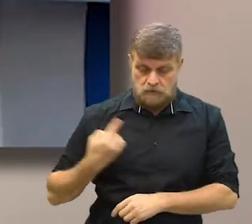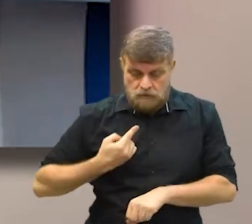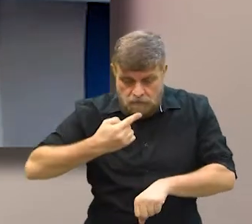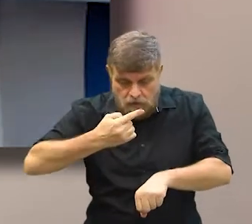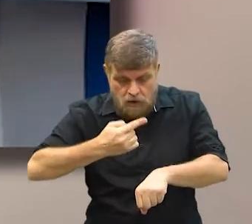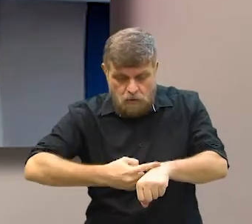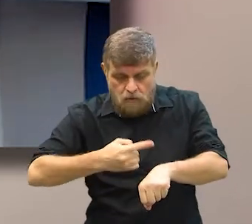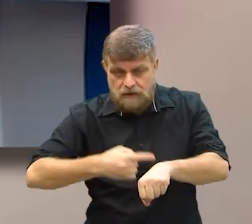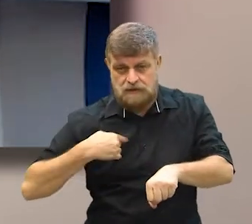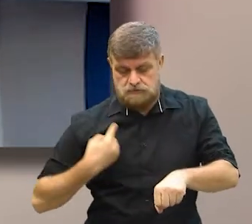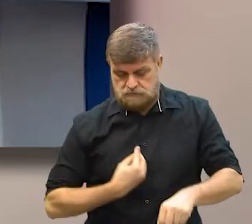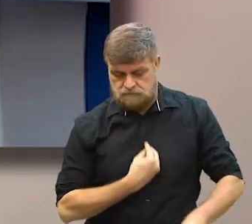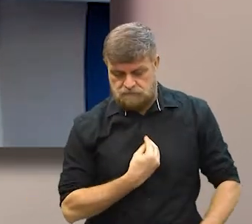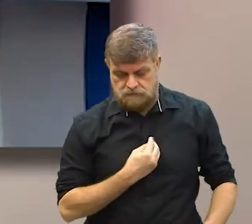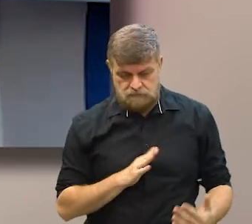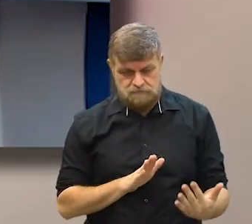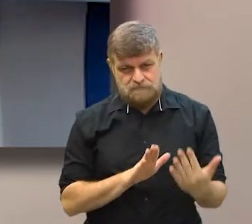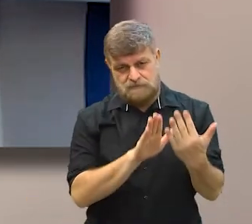um momento da